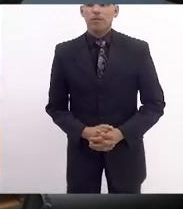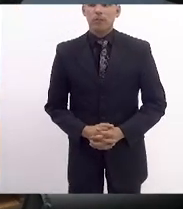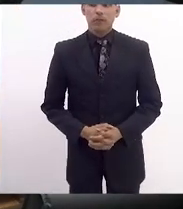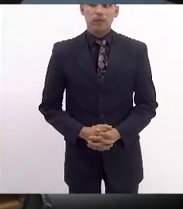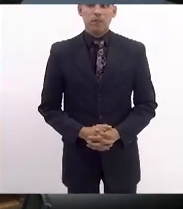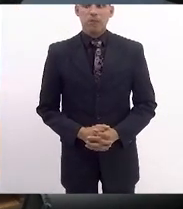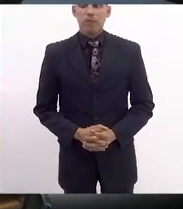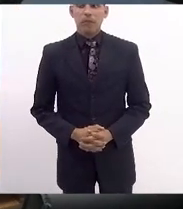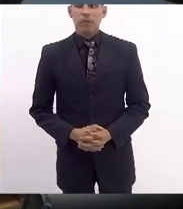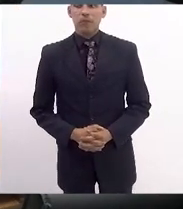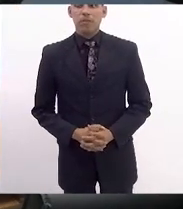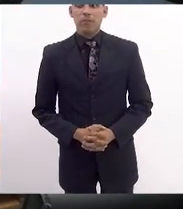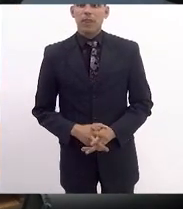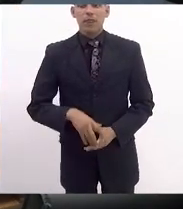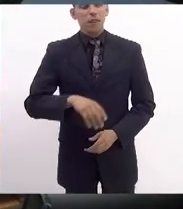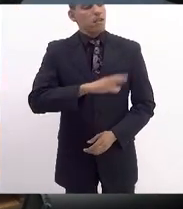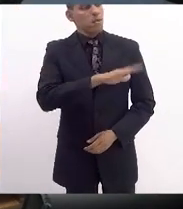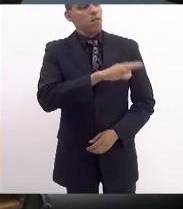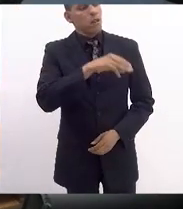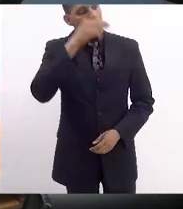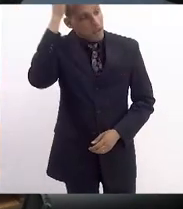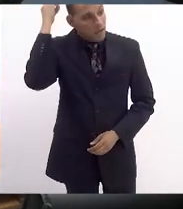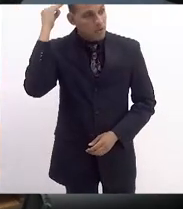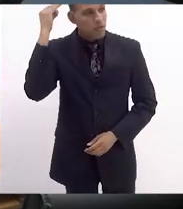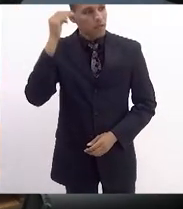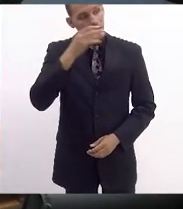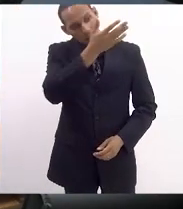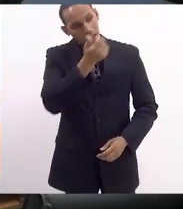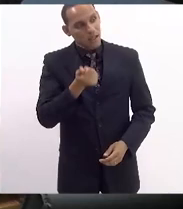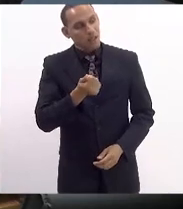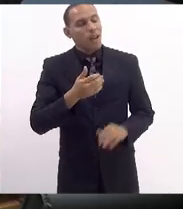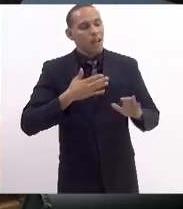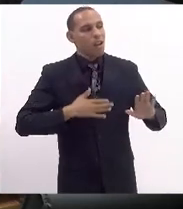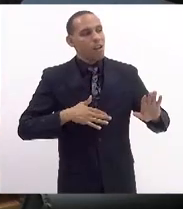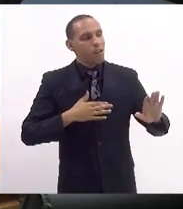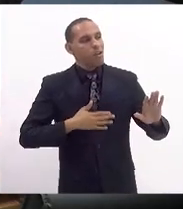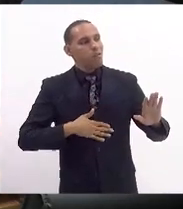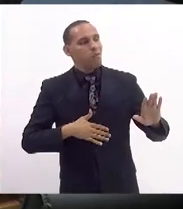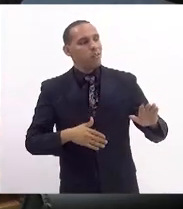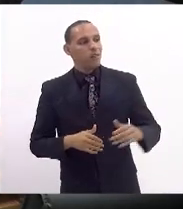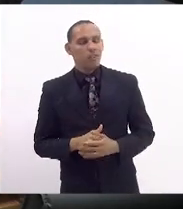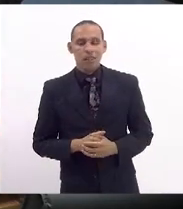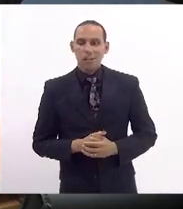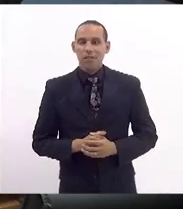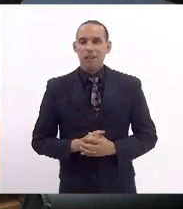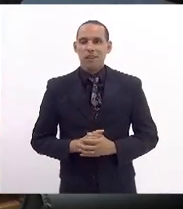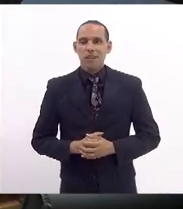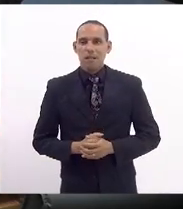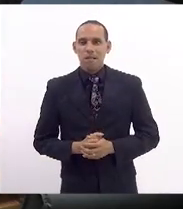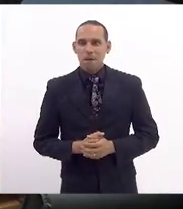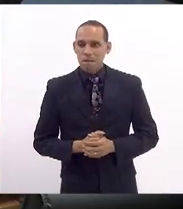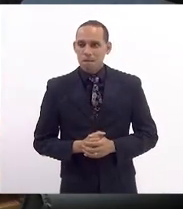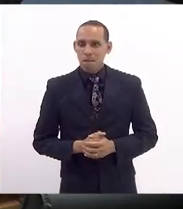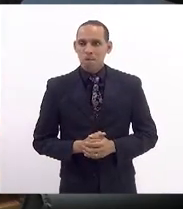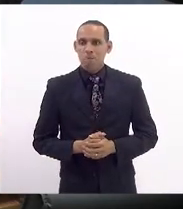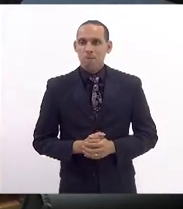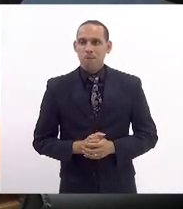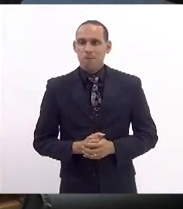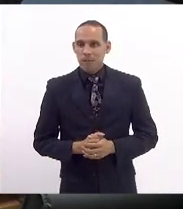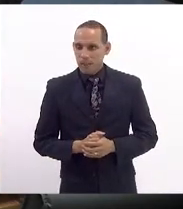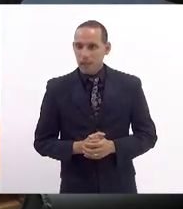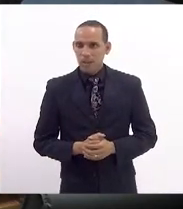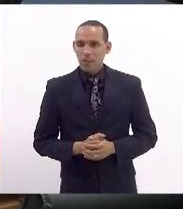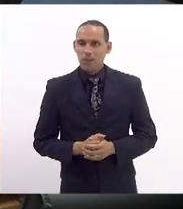Marcio o Marcio vem aqui Calma rapaz não tem problema